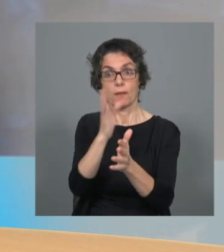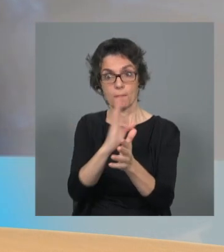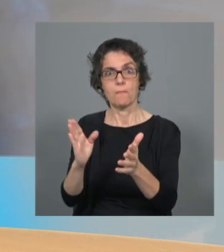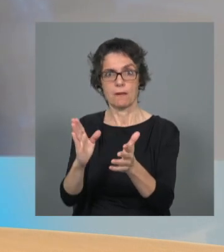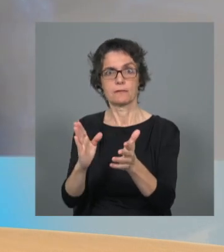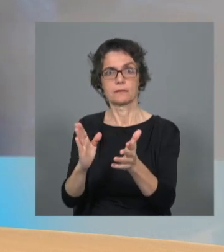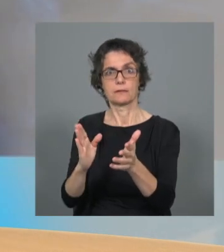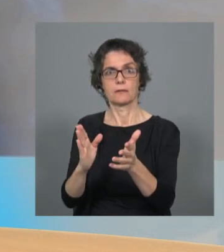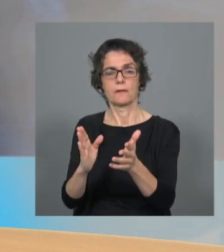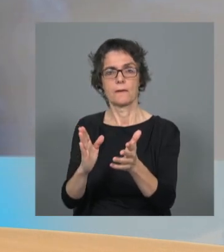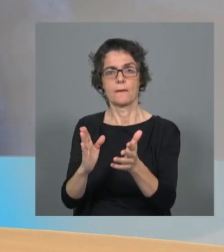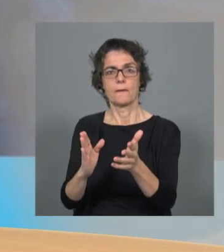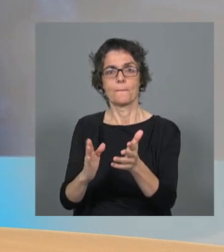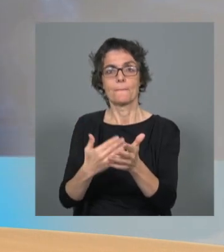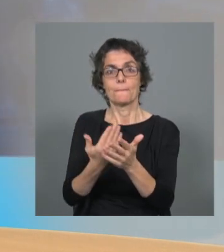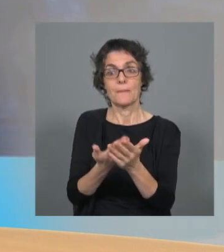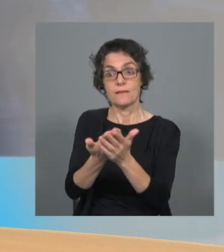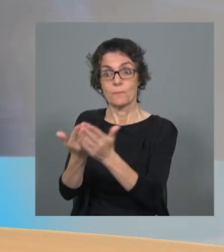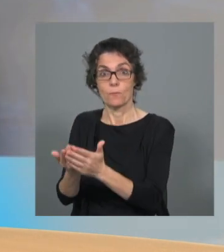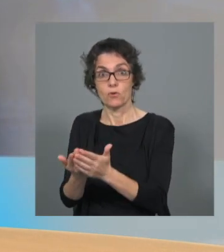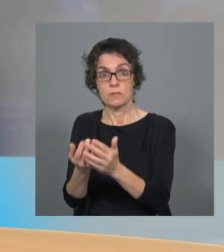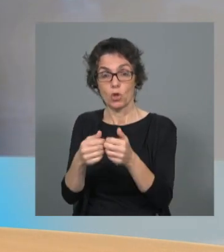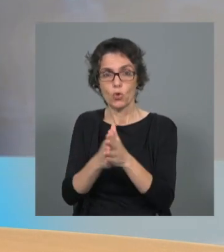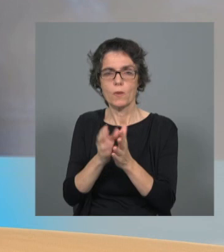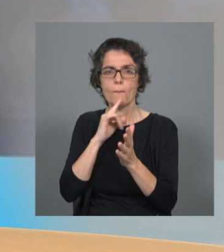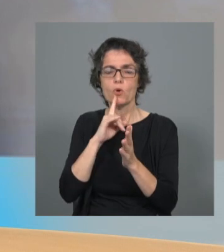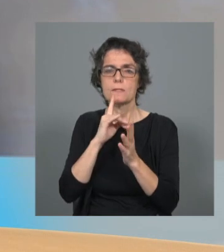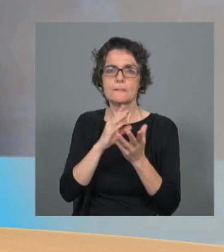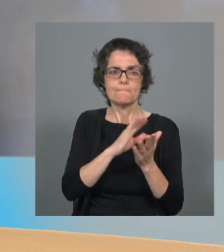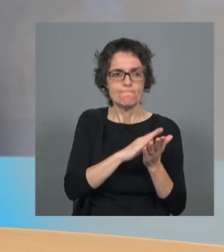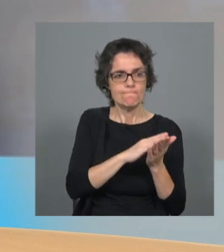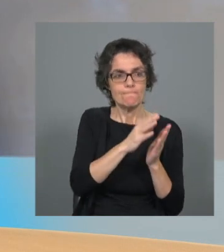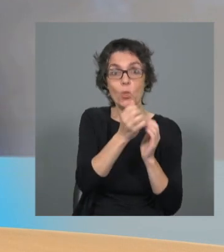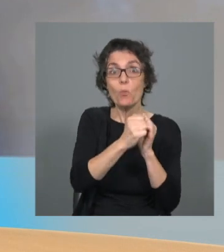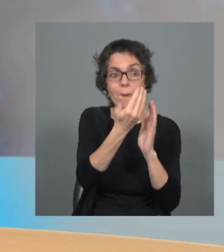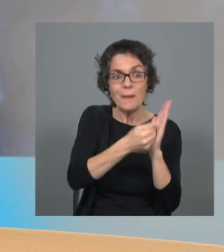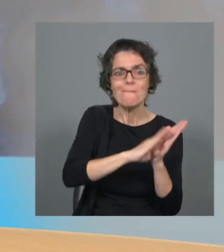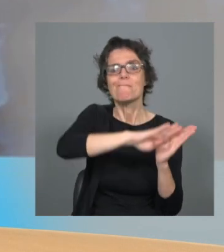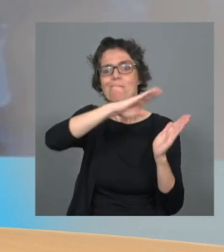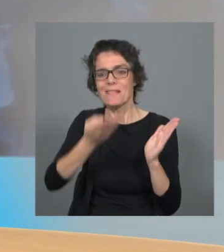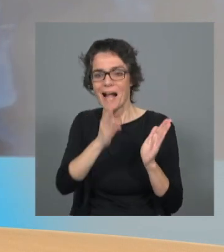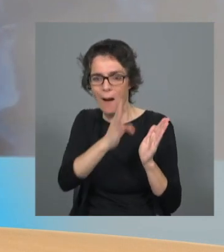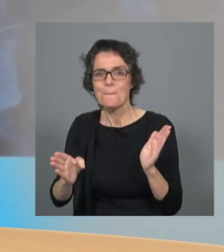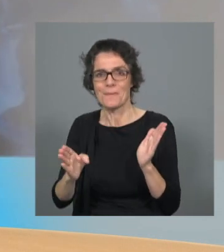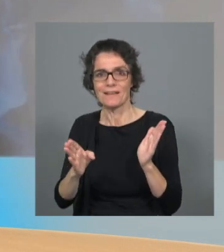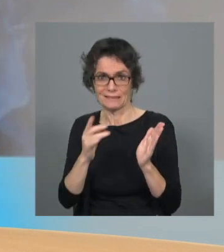para que este conjunto de propostas não fiquem em teoria, não é? Como é que